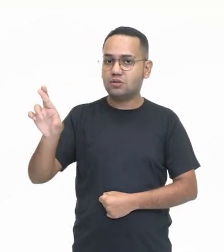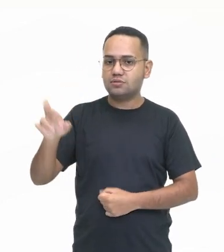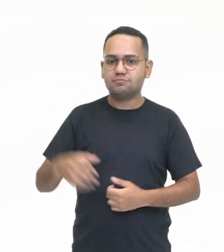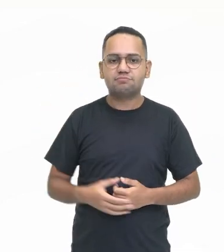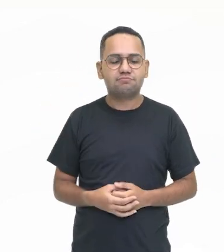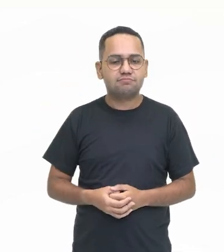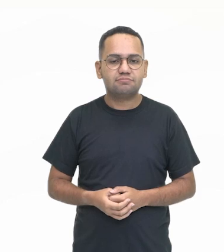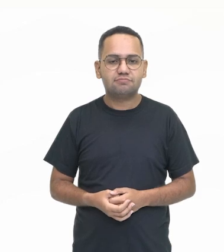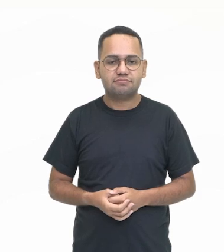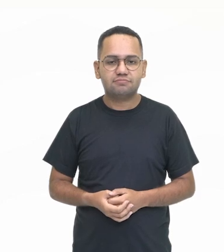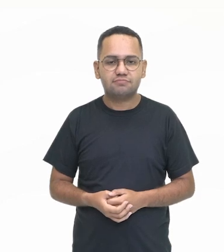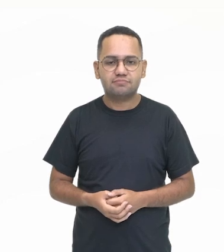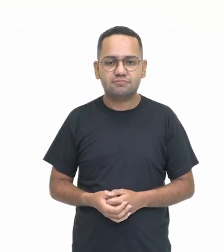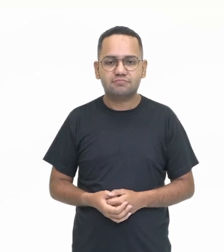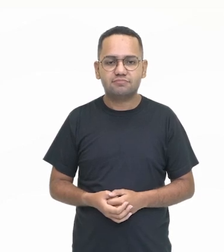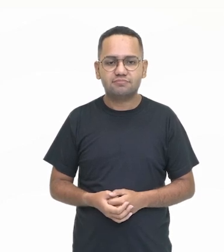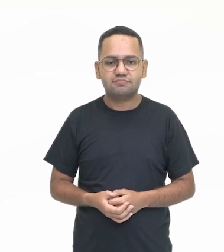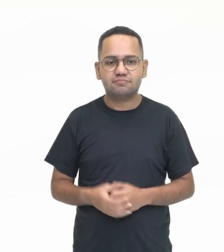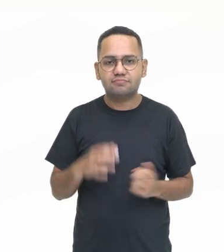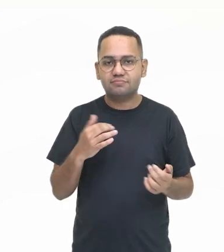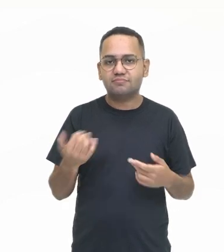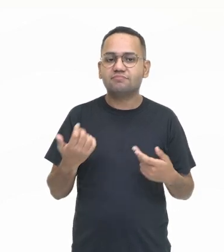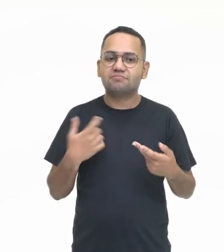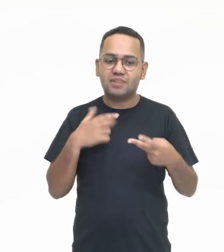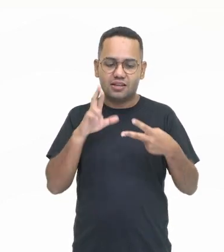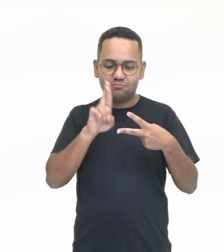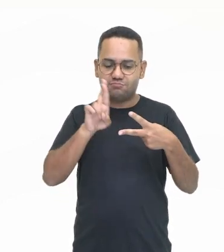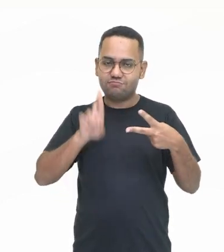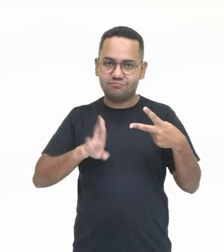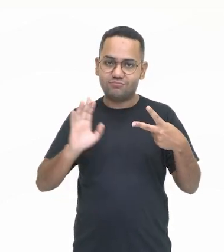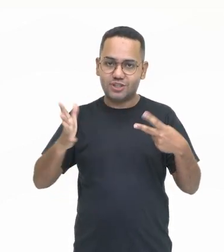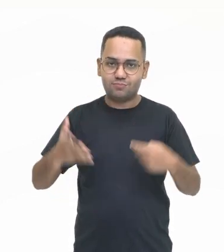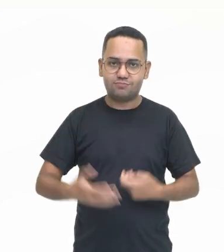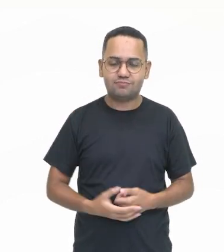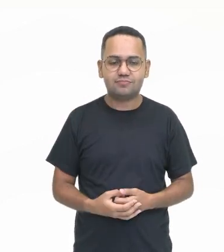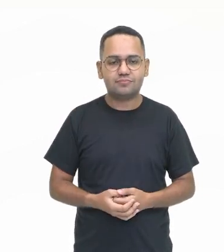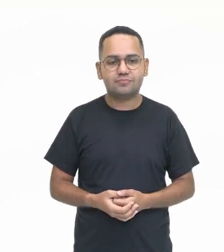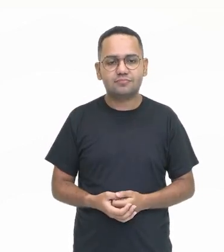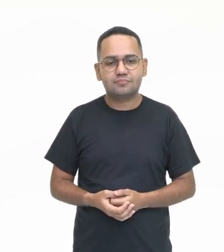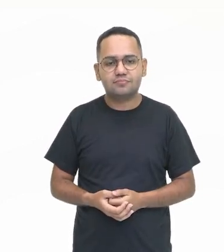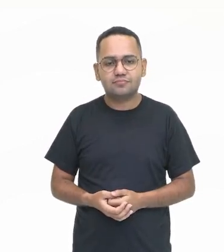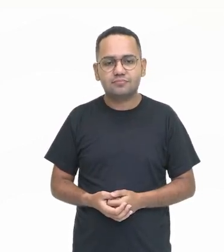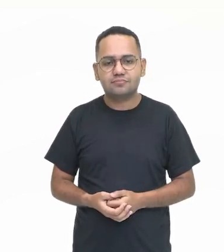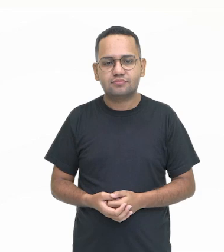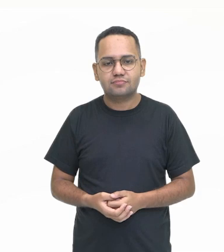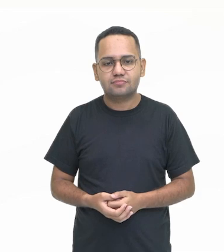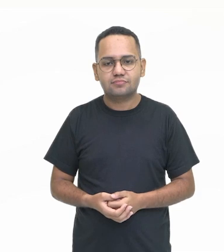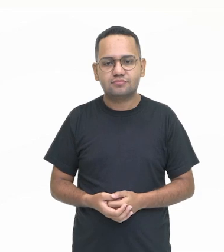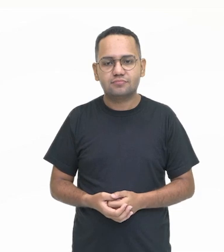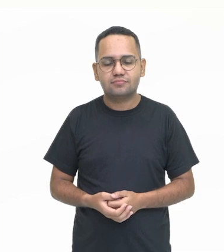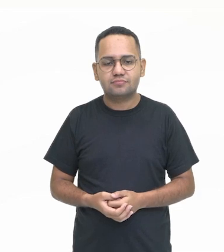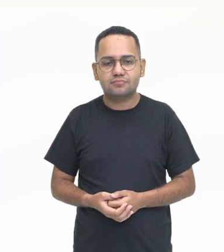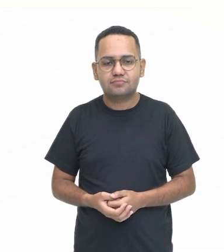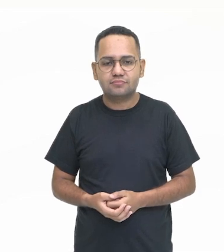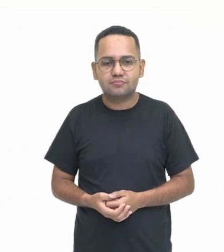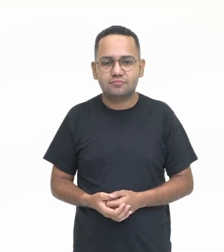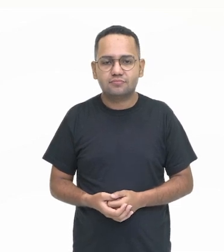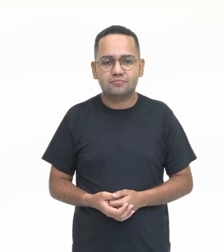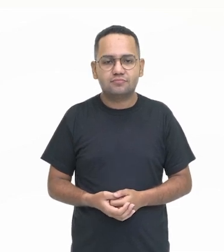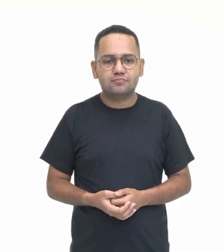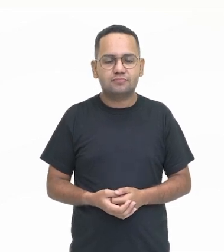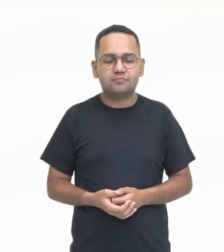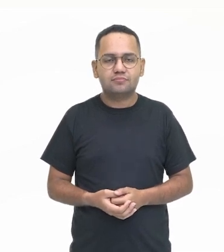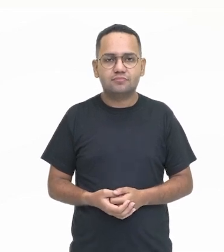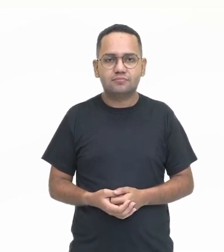R$250, que é exatamente a resposta aí da letra B, né? Quantos litros a gente paga a gente compra